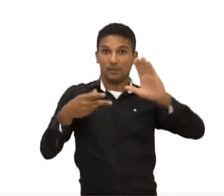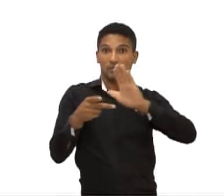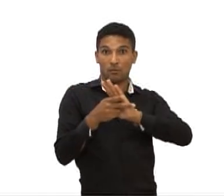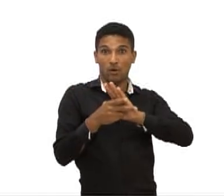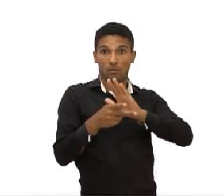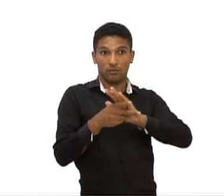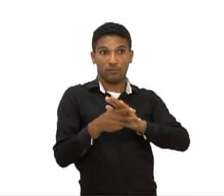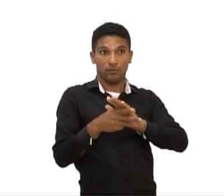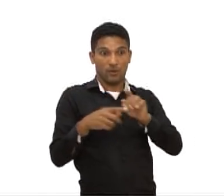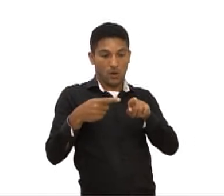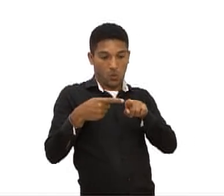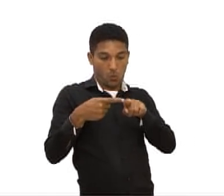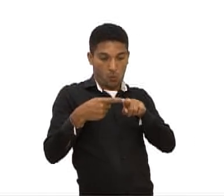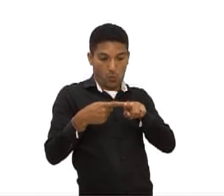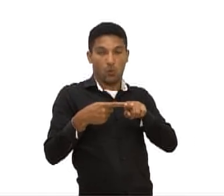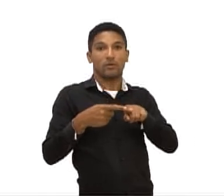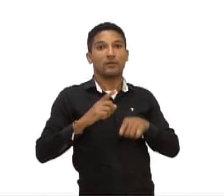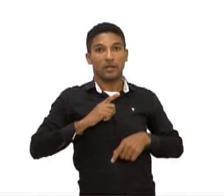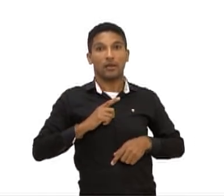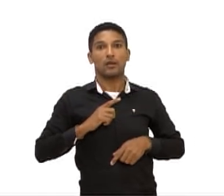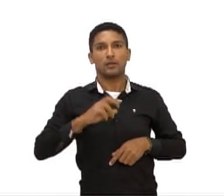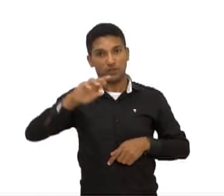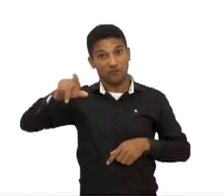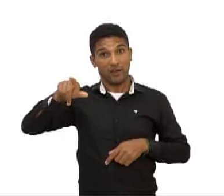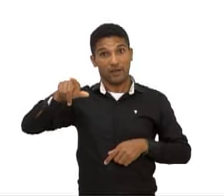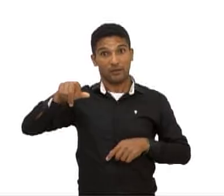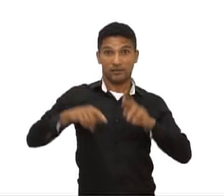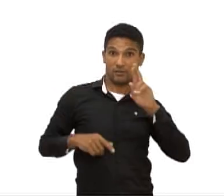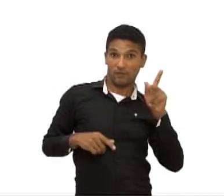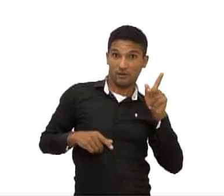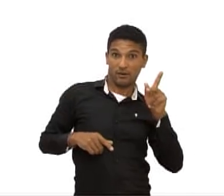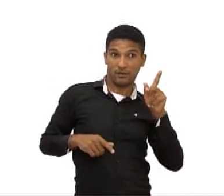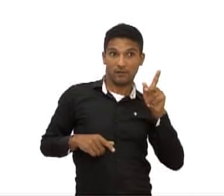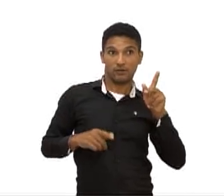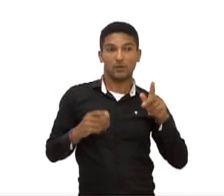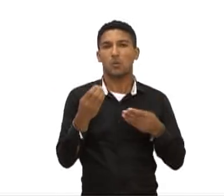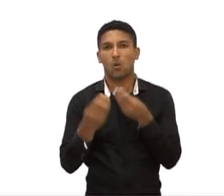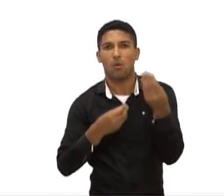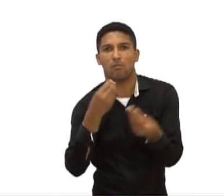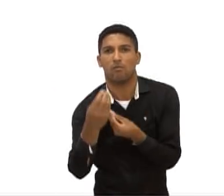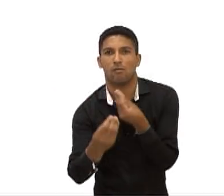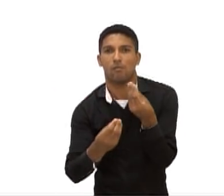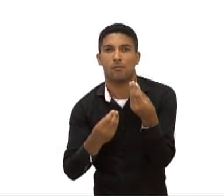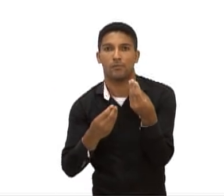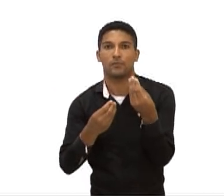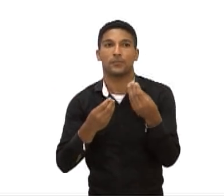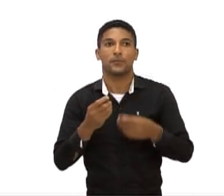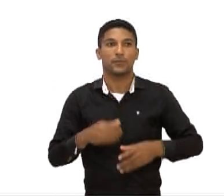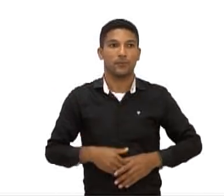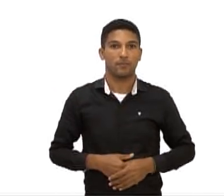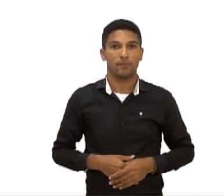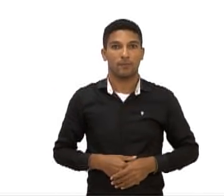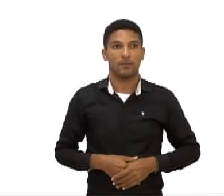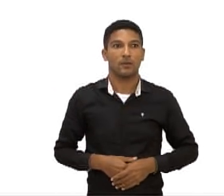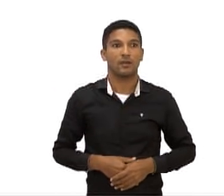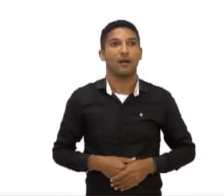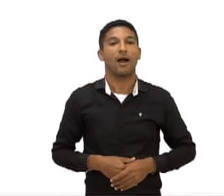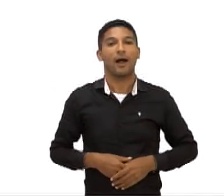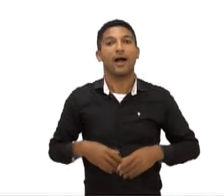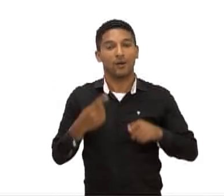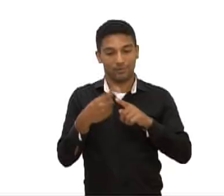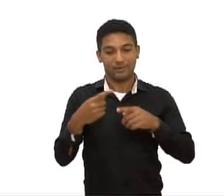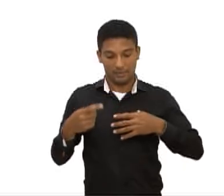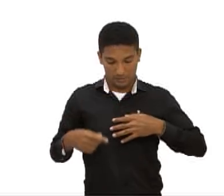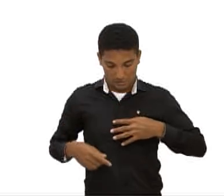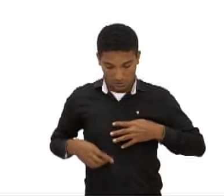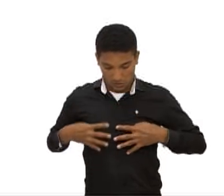De diferenciação. Como podemos diferenciar essas peças? Entre elas, que podem ser evidenciadas quando traçamos